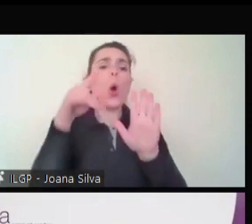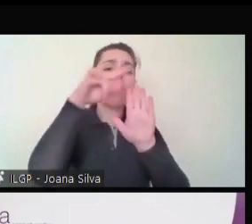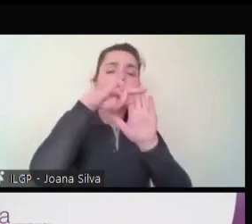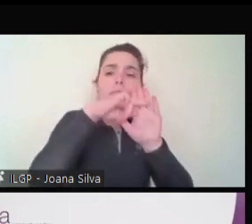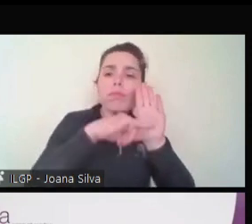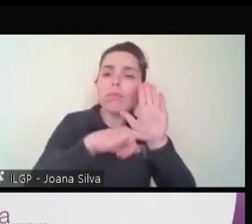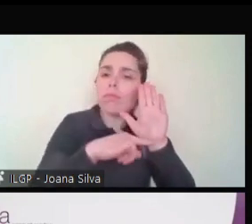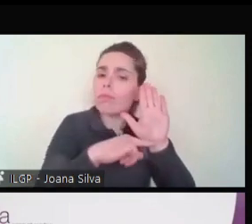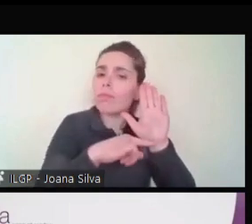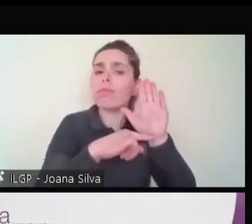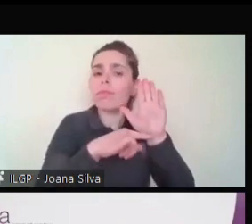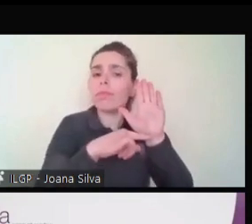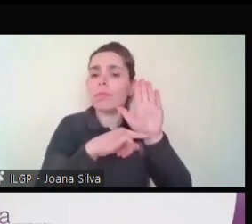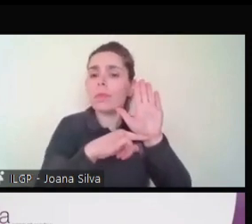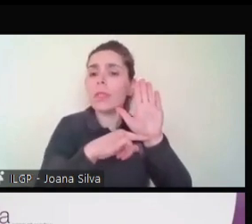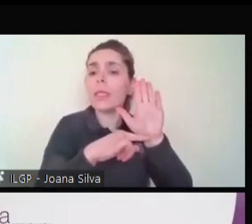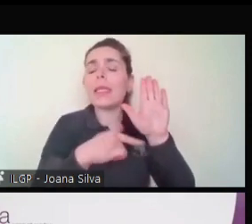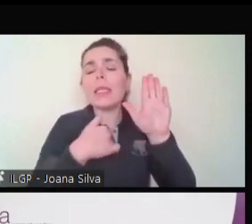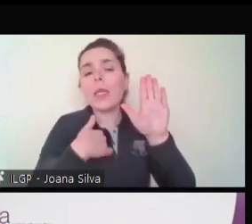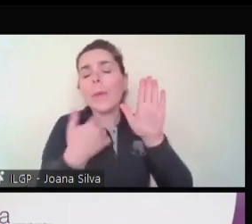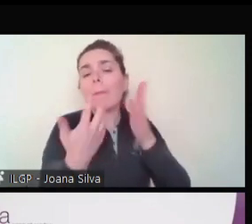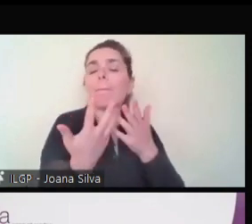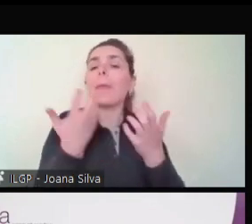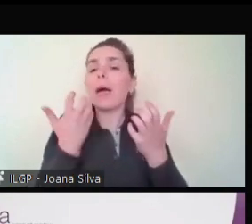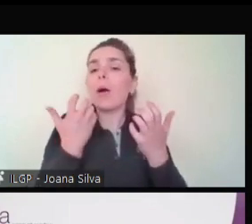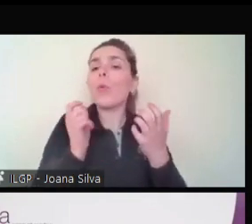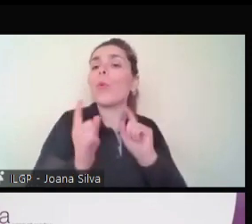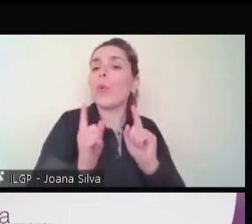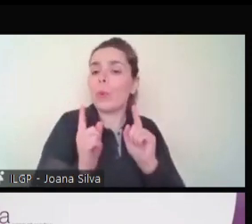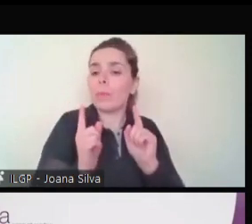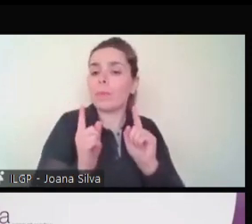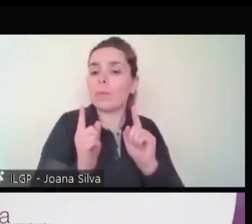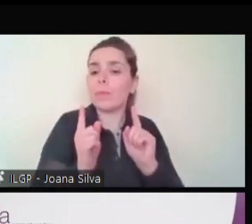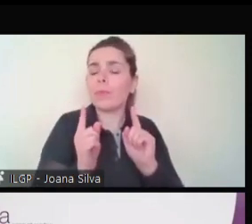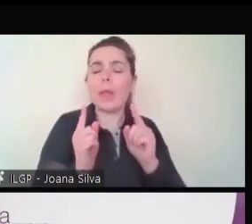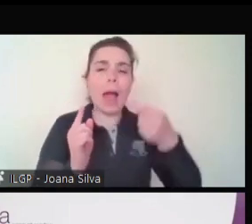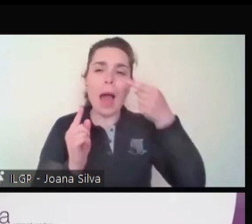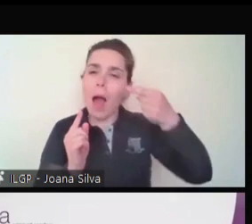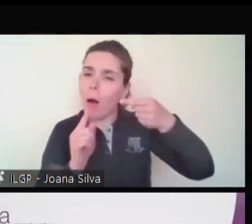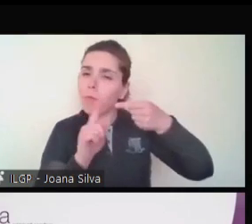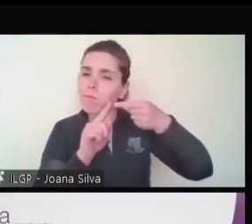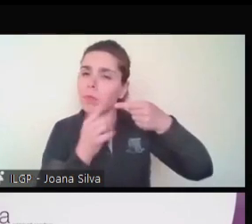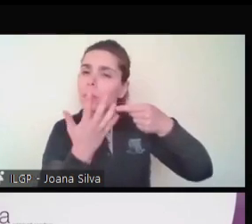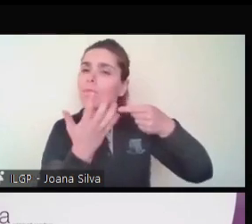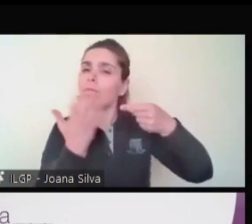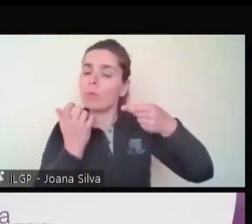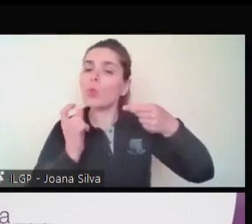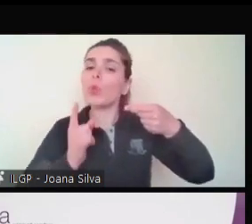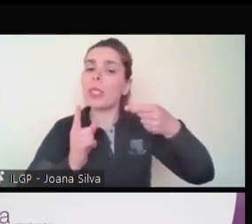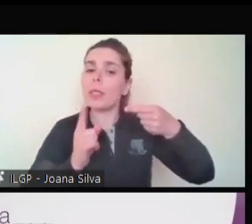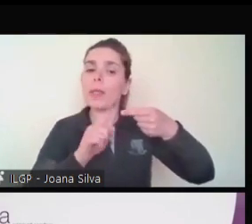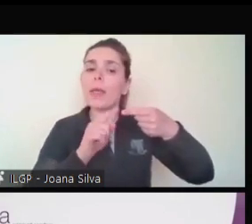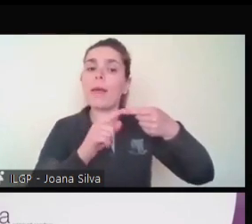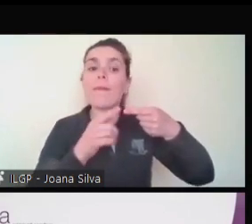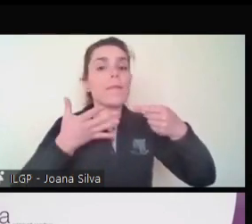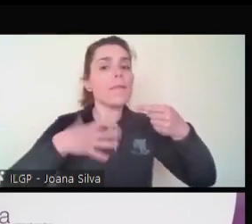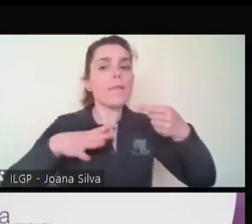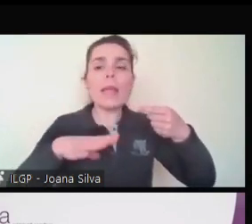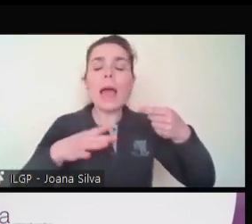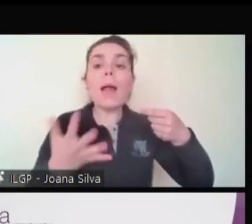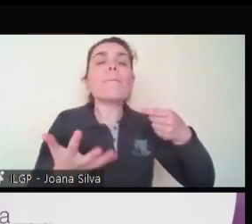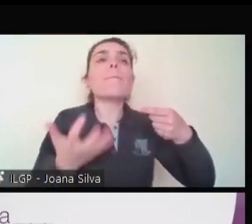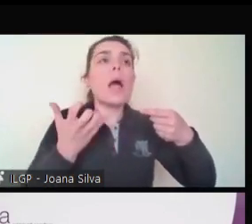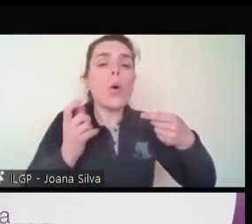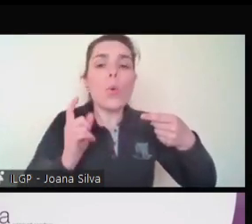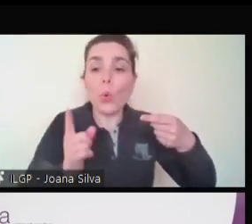lá chegarmos. E permitam-me só sublinhar uma em particular, que é, nós queremos muito, como há pouco dizia, por isso é que fiz